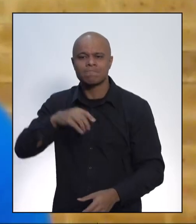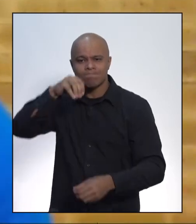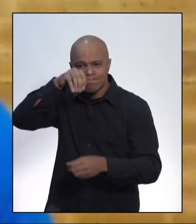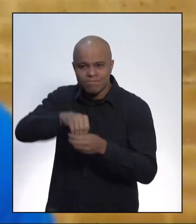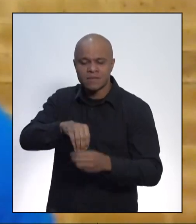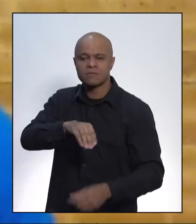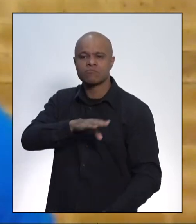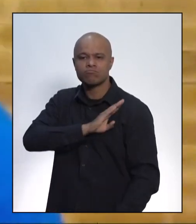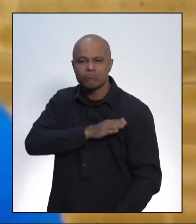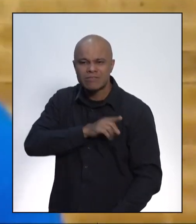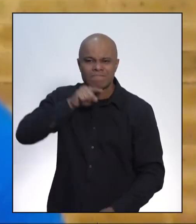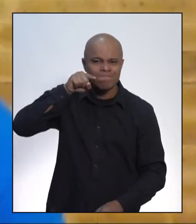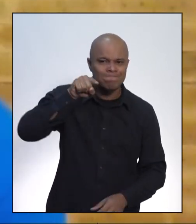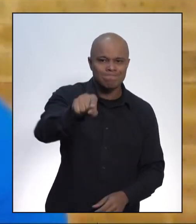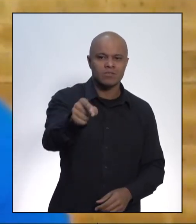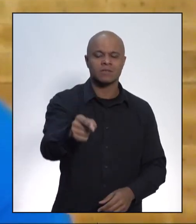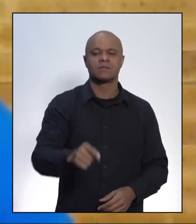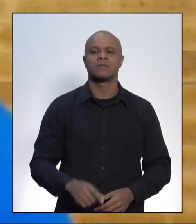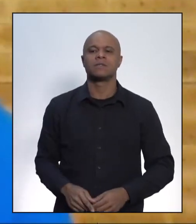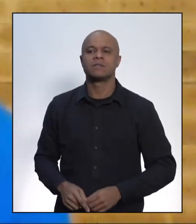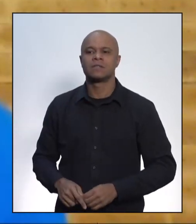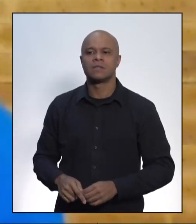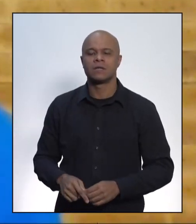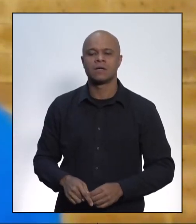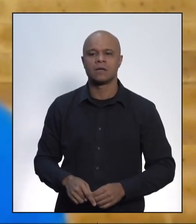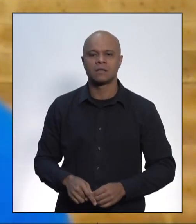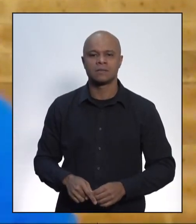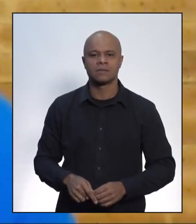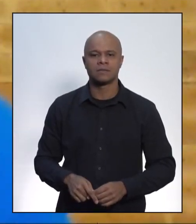você. Eu sempre fui um cara bastante